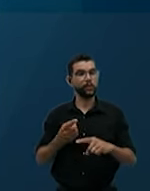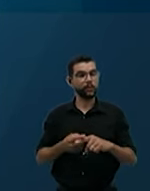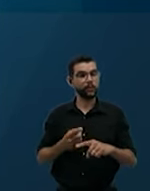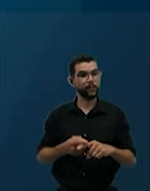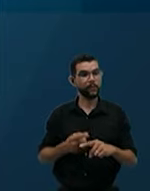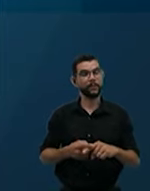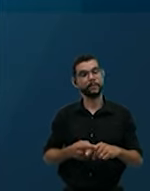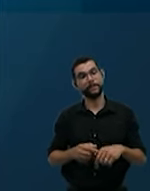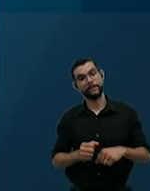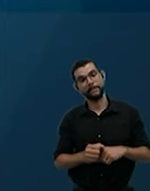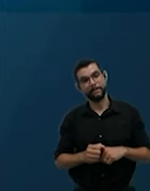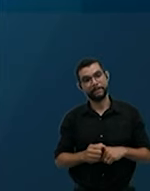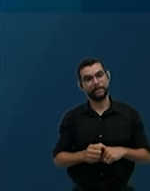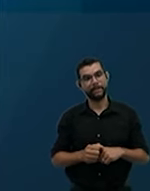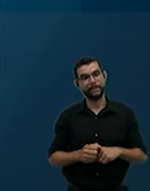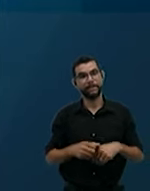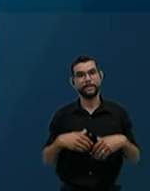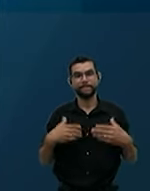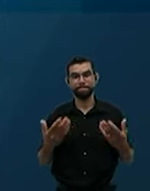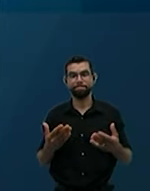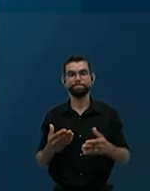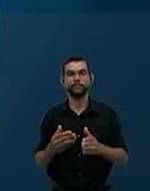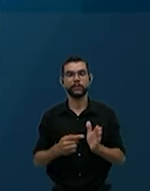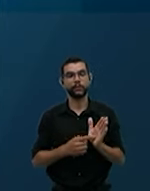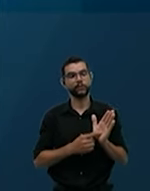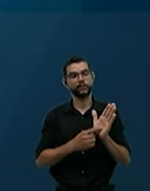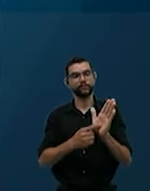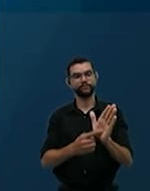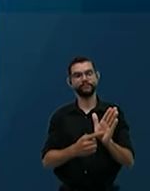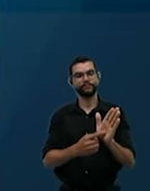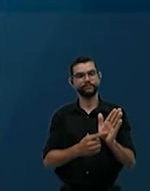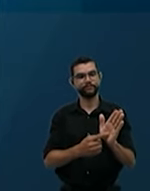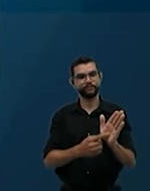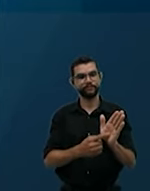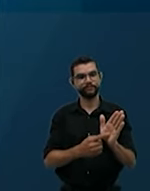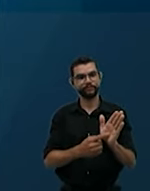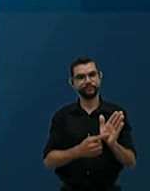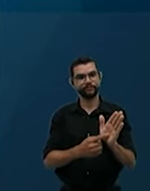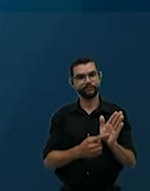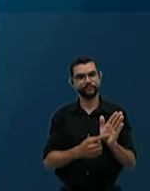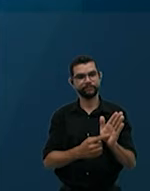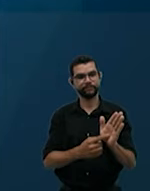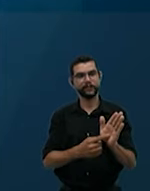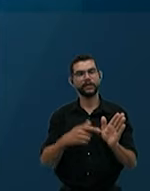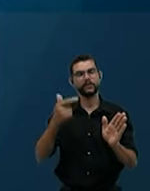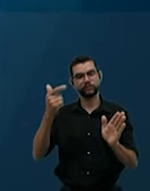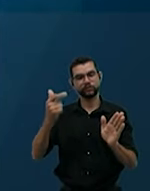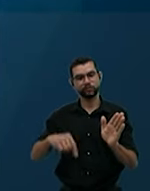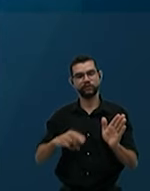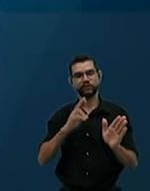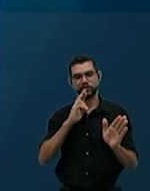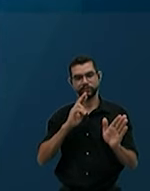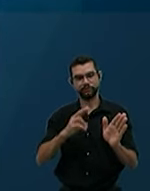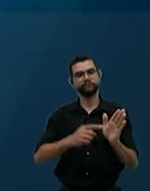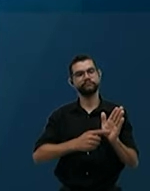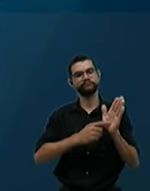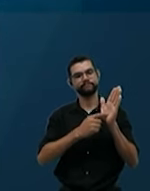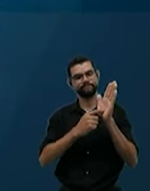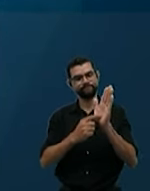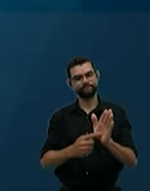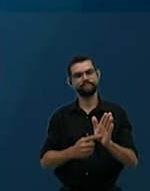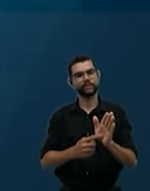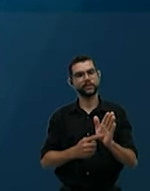ministros, foi apresentada, e eu quero aqui repetir por enfático, toda a documentação